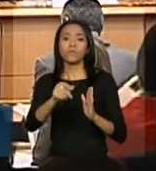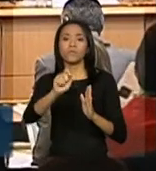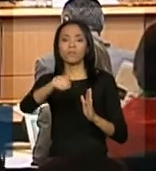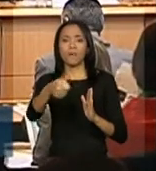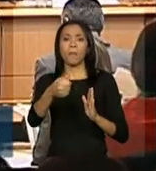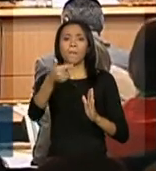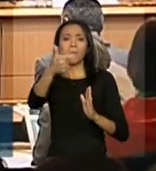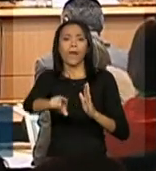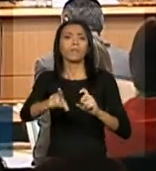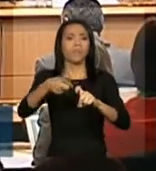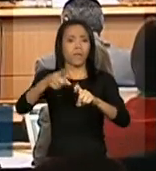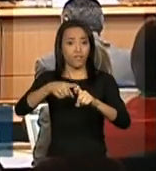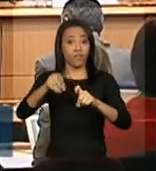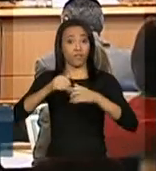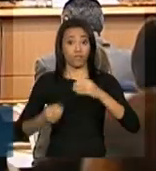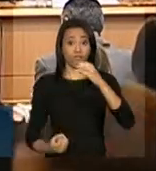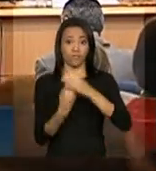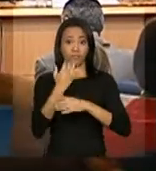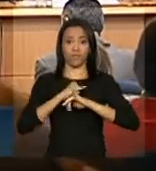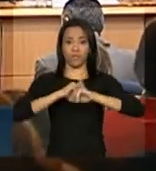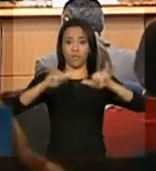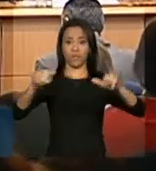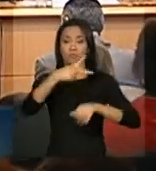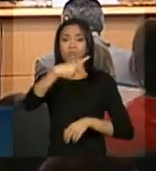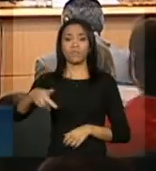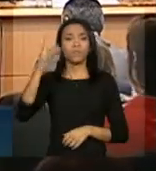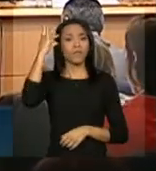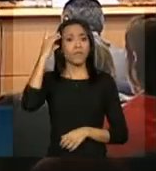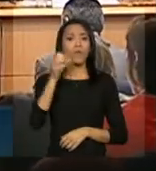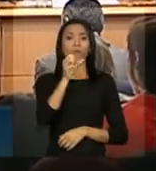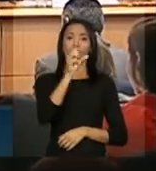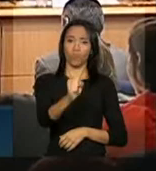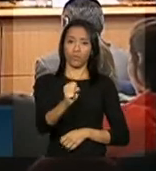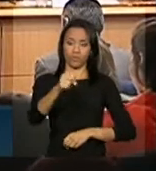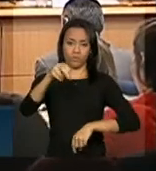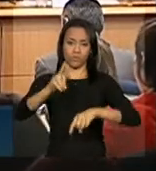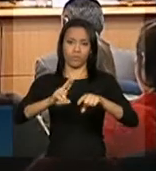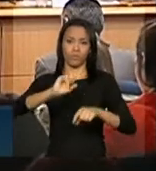pela presidenta Dilma Rousseff em 8 de